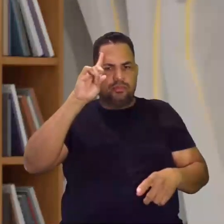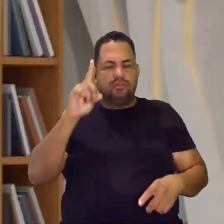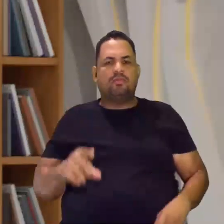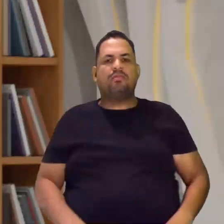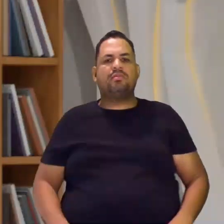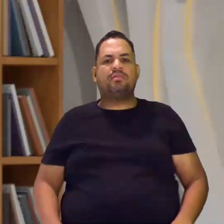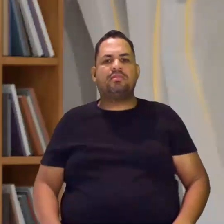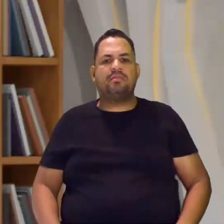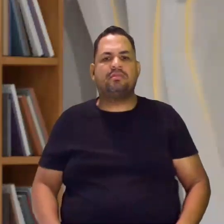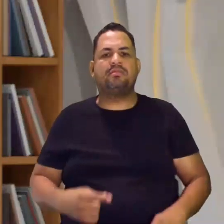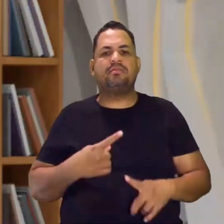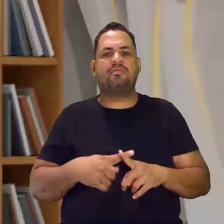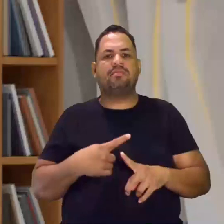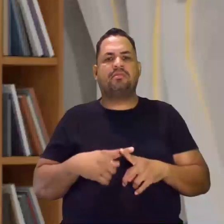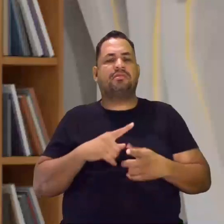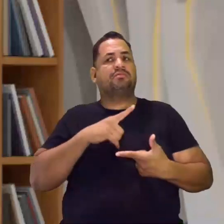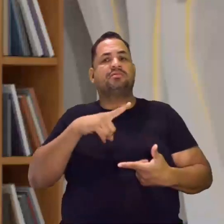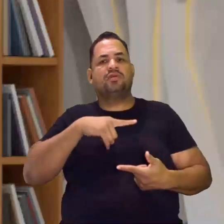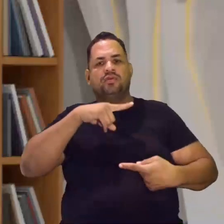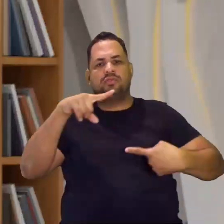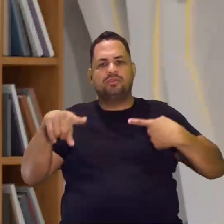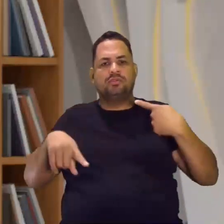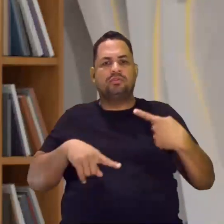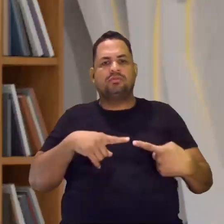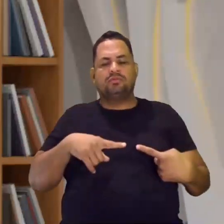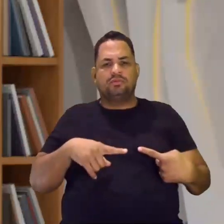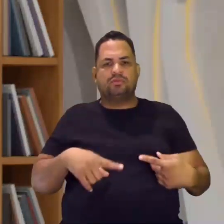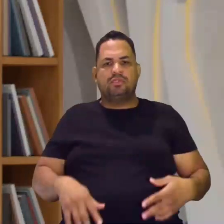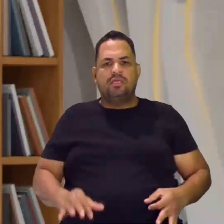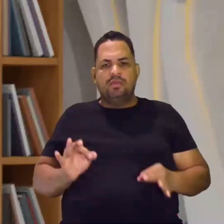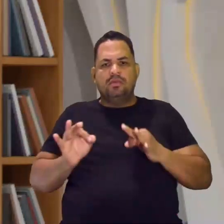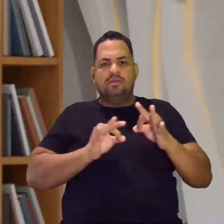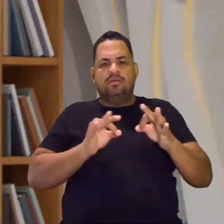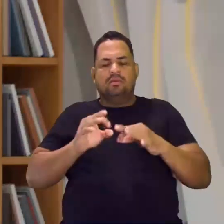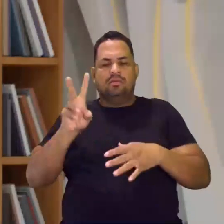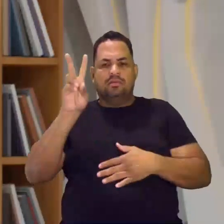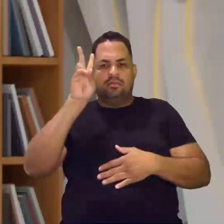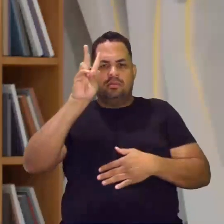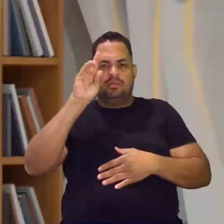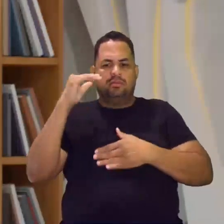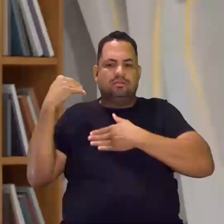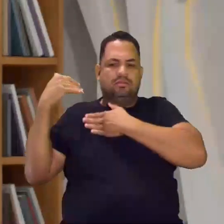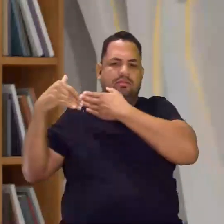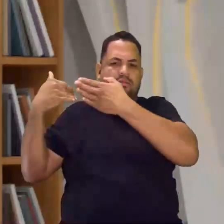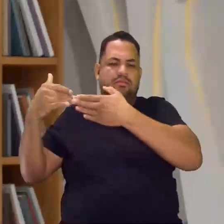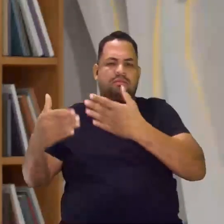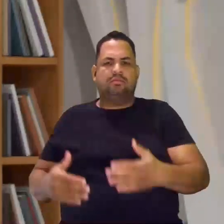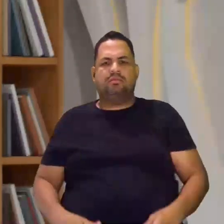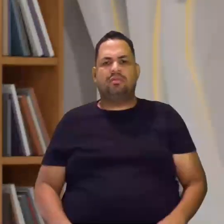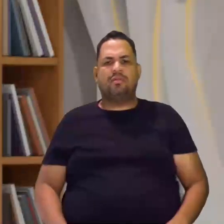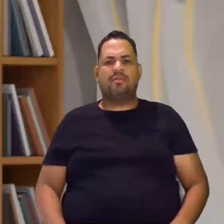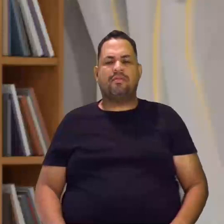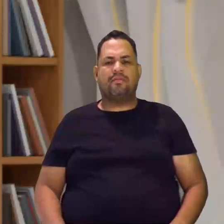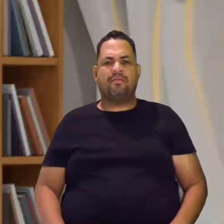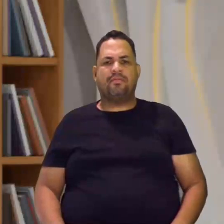diariamente. Porque isso foi intencional, foi construído historicamente, porque um povo queria ter poder sobre o